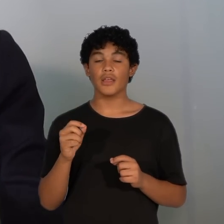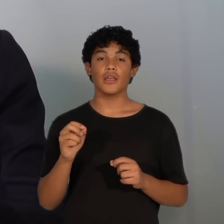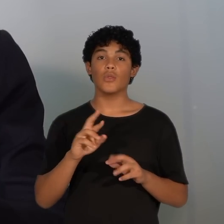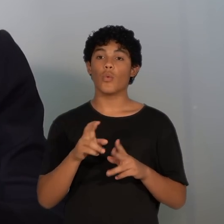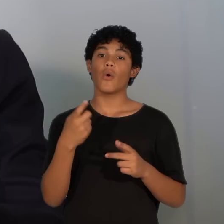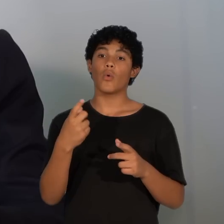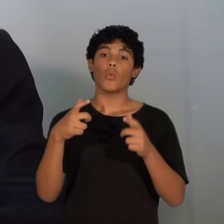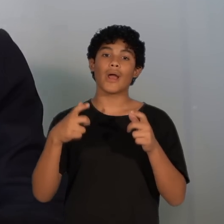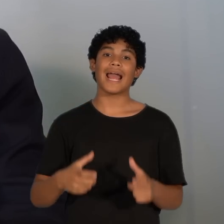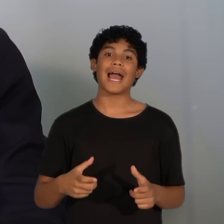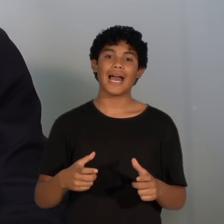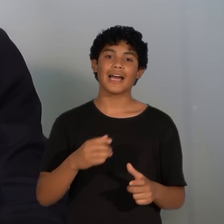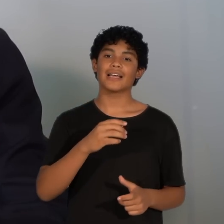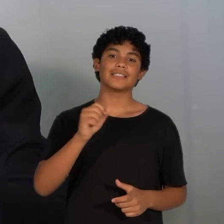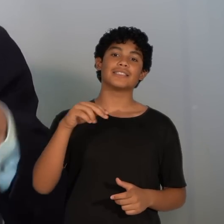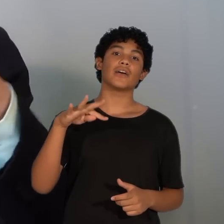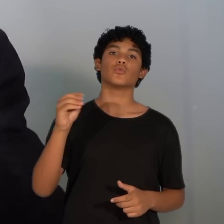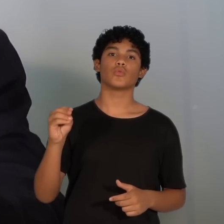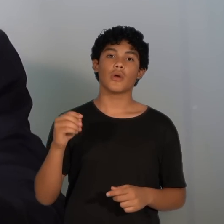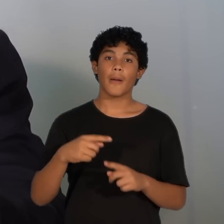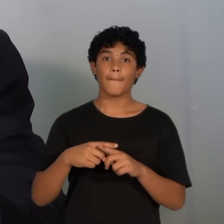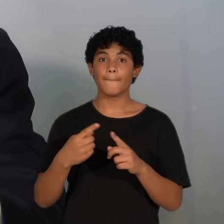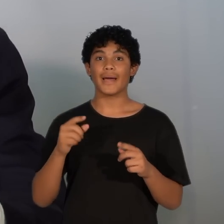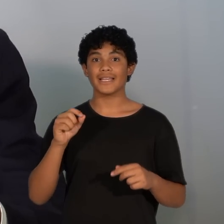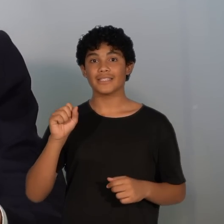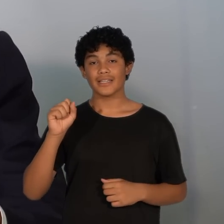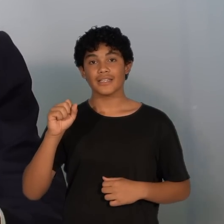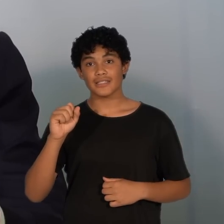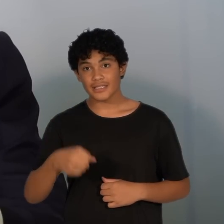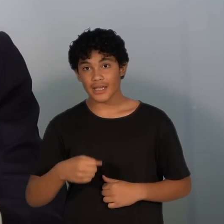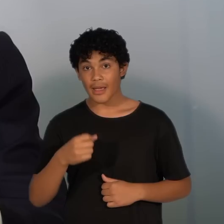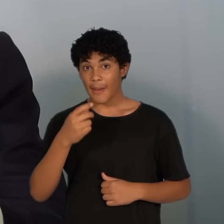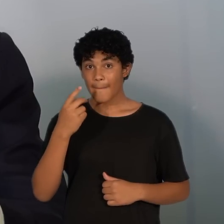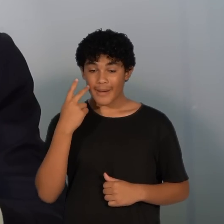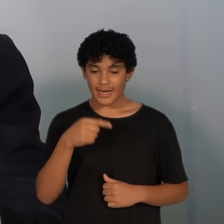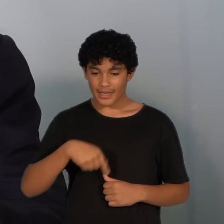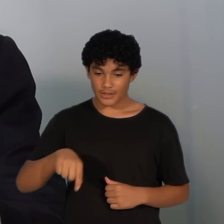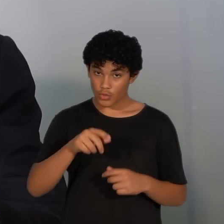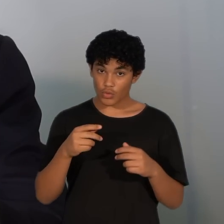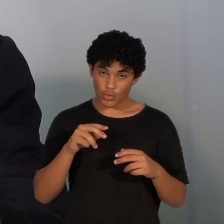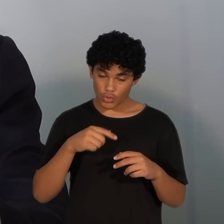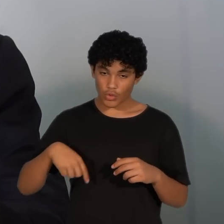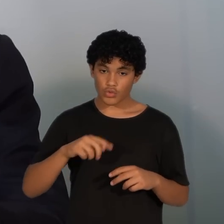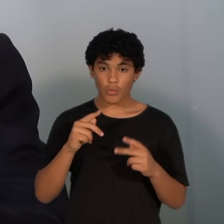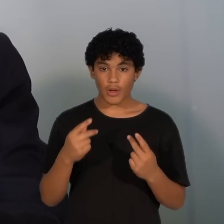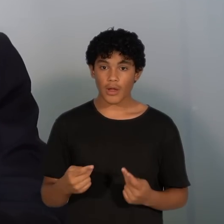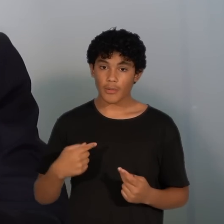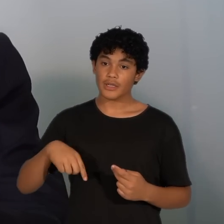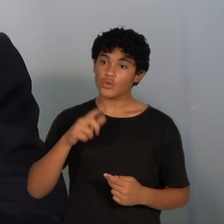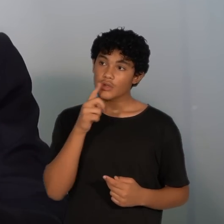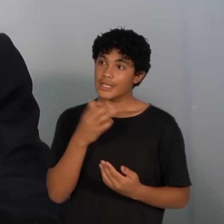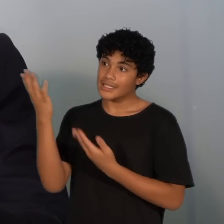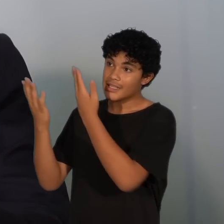os homens são postos em comunhão com o céu. Não é um lugar. Né? E aí ela termina. Para o servirmos, né, para servirmos a